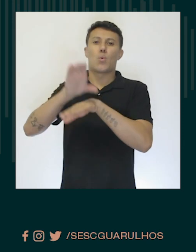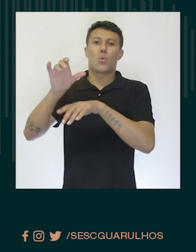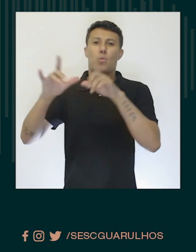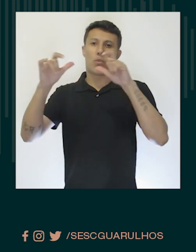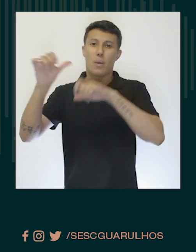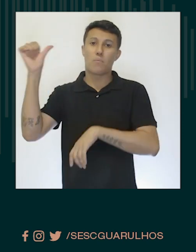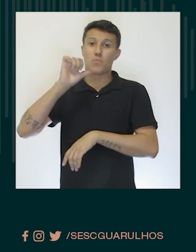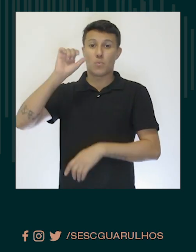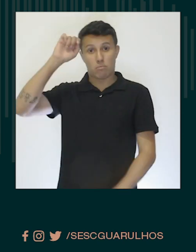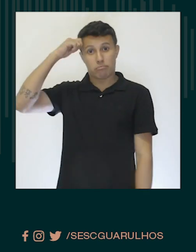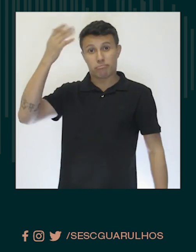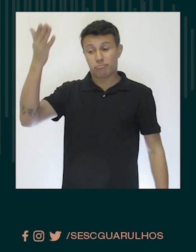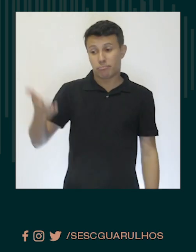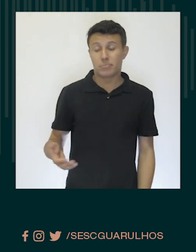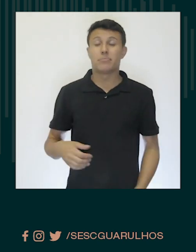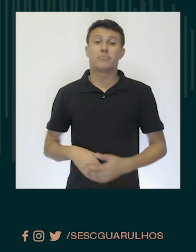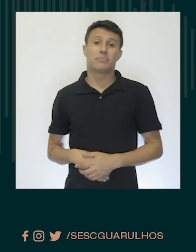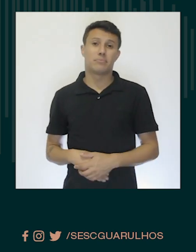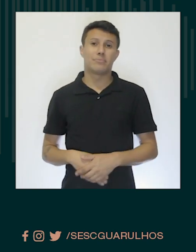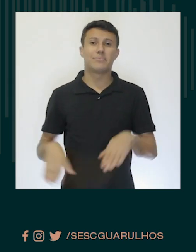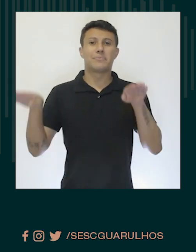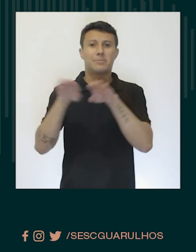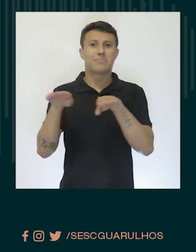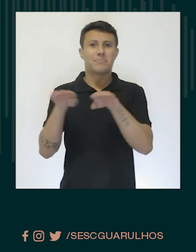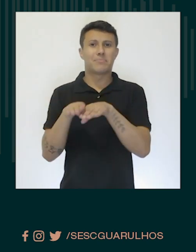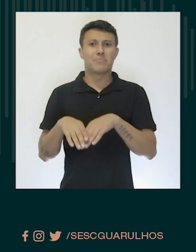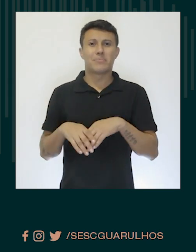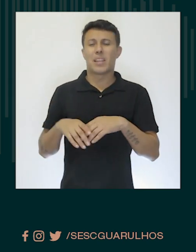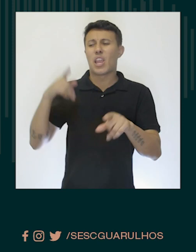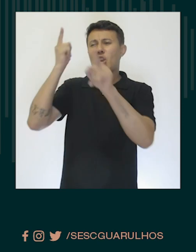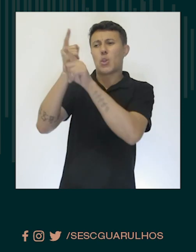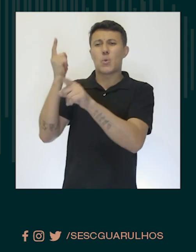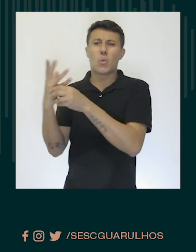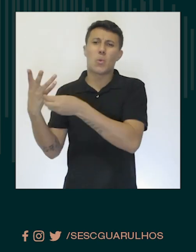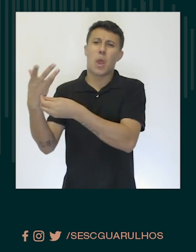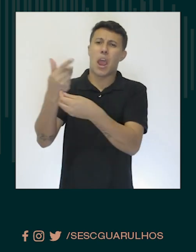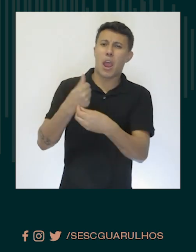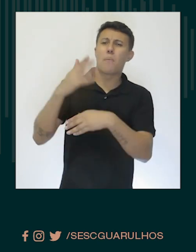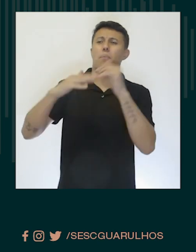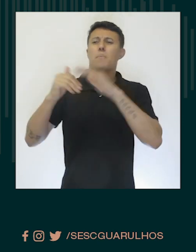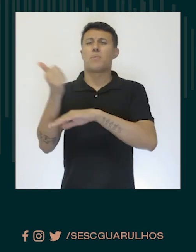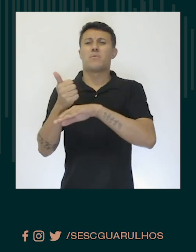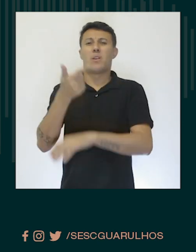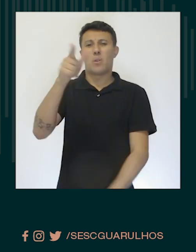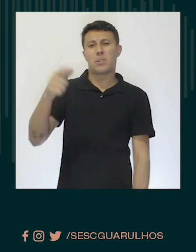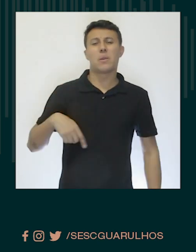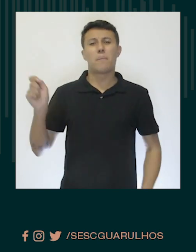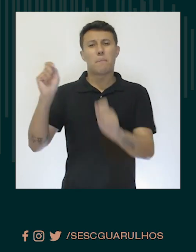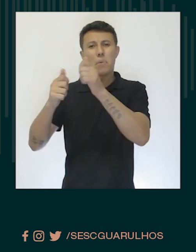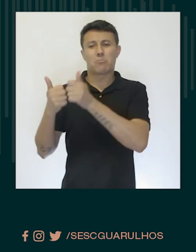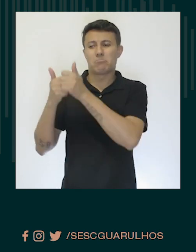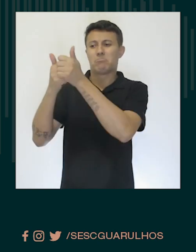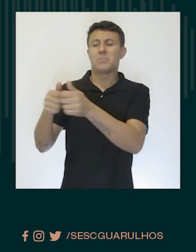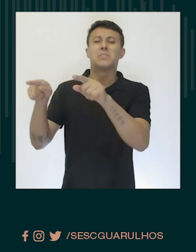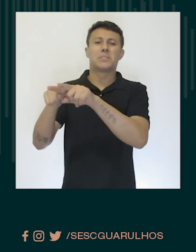vai acontecer também entrevista com outros artistas, e você pode acompanhar esse conteúdo, a abertura de novas